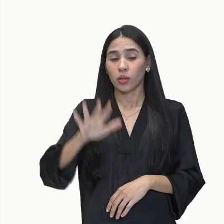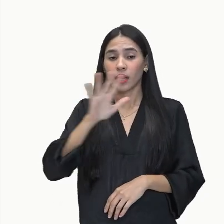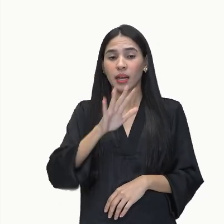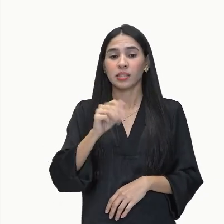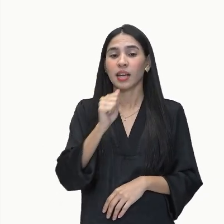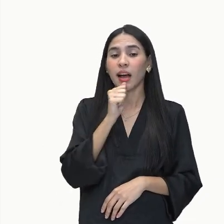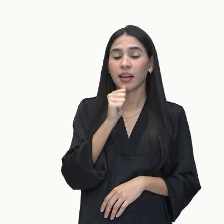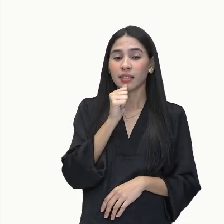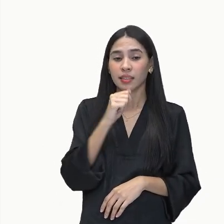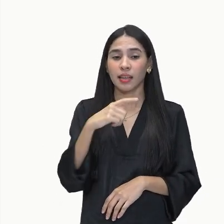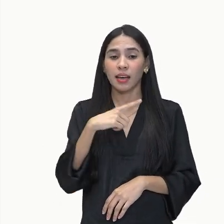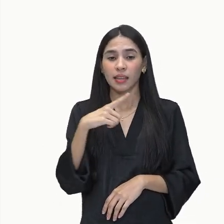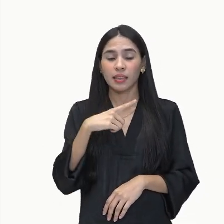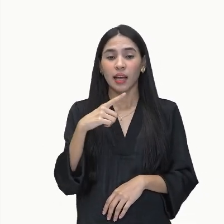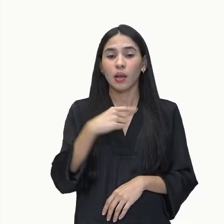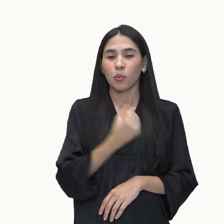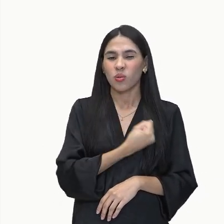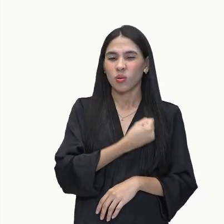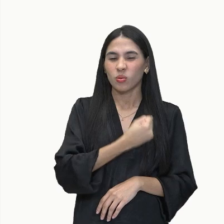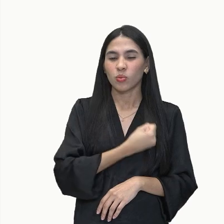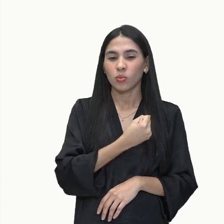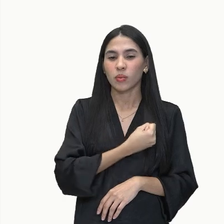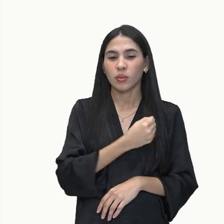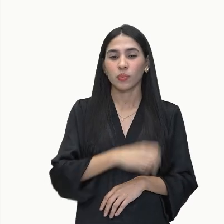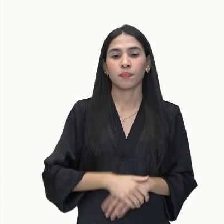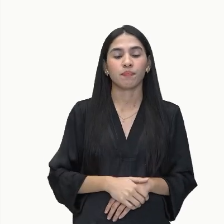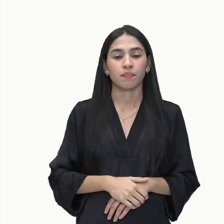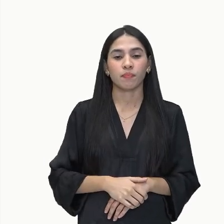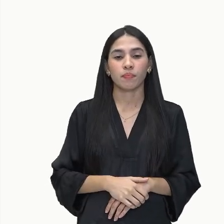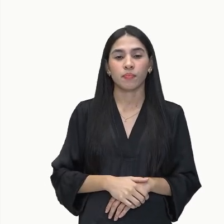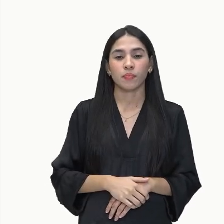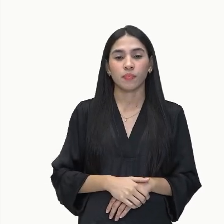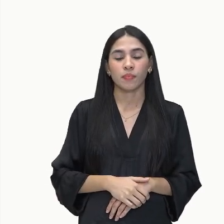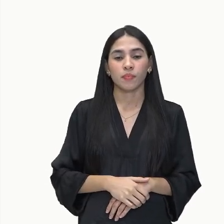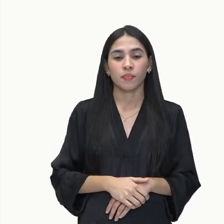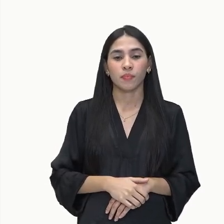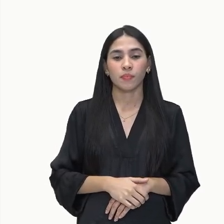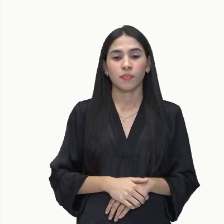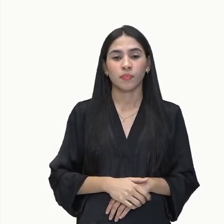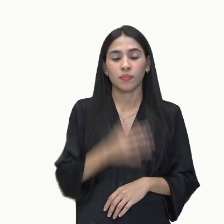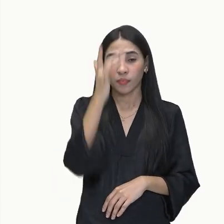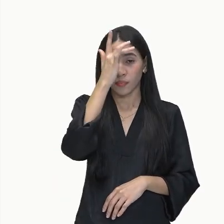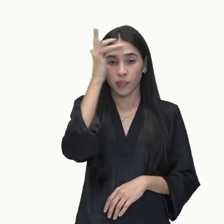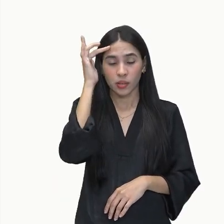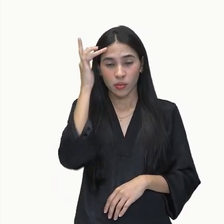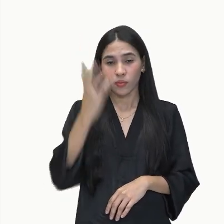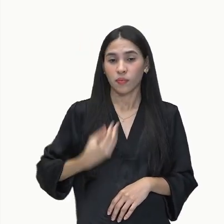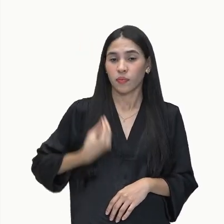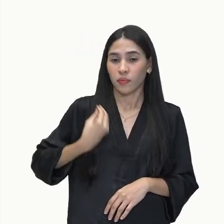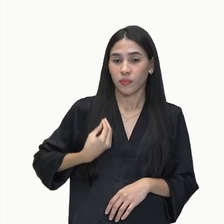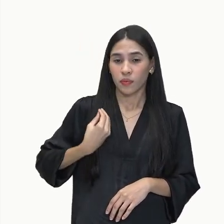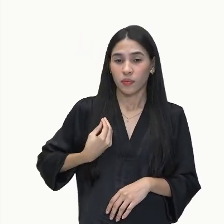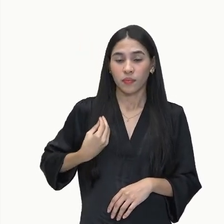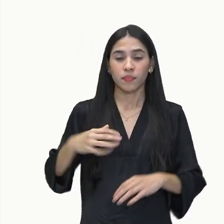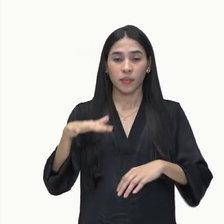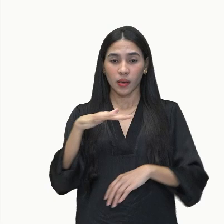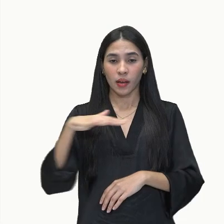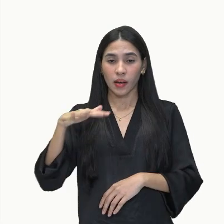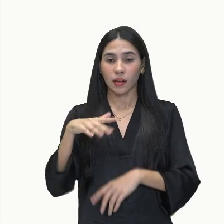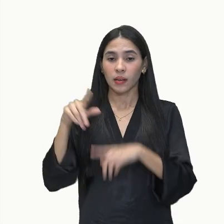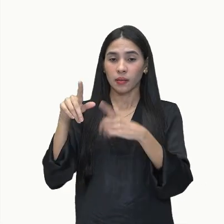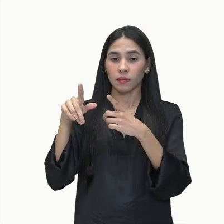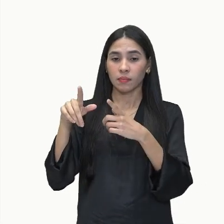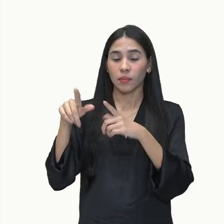temos, né, um número mais expressivo de pessoas vivendo nas